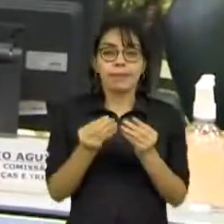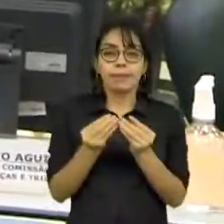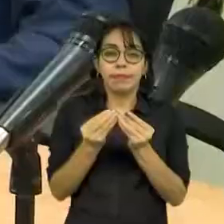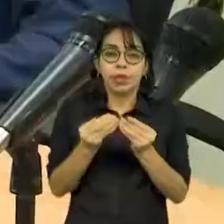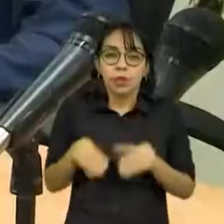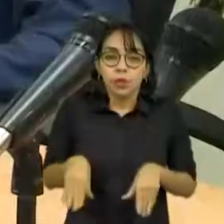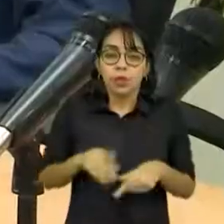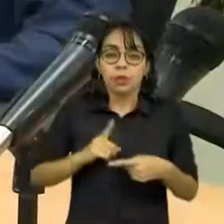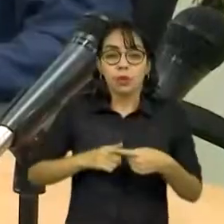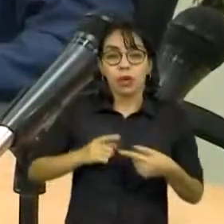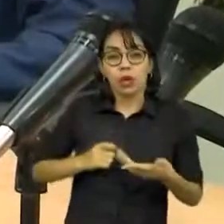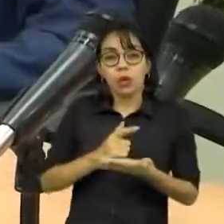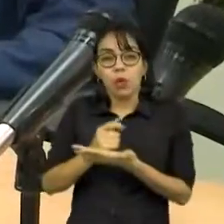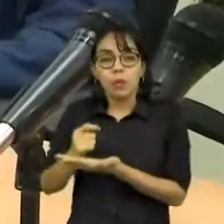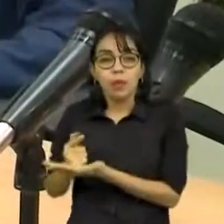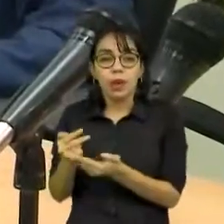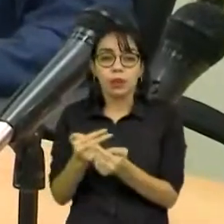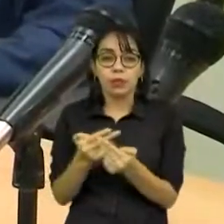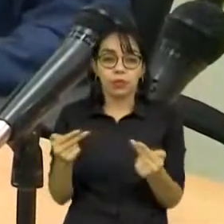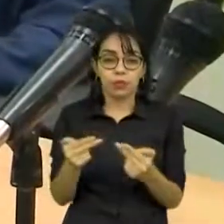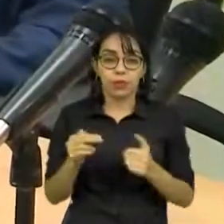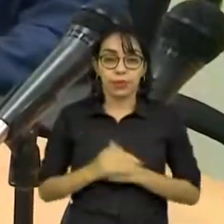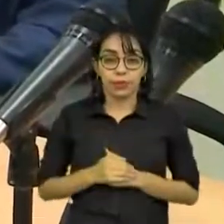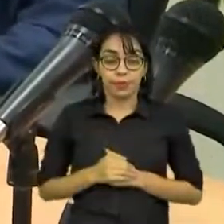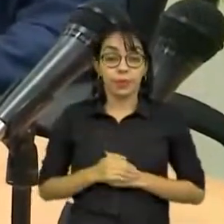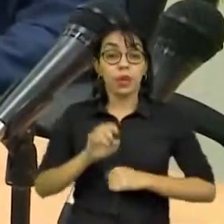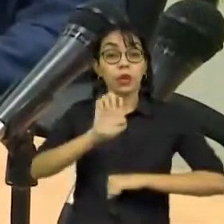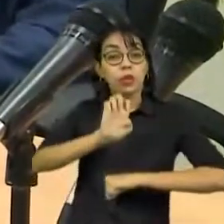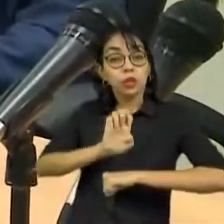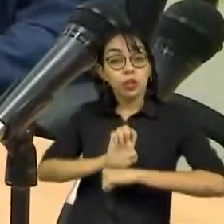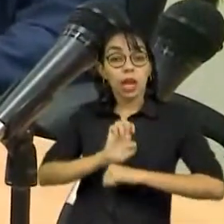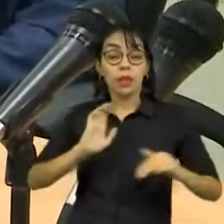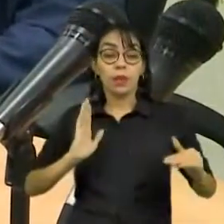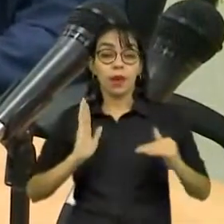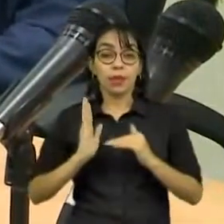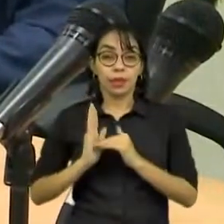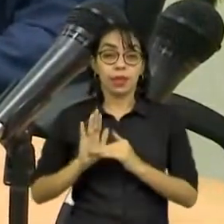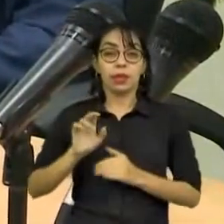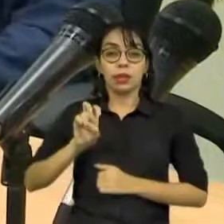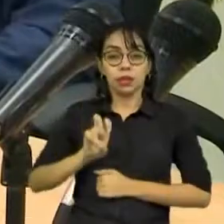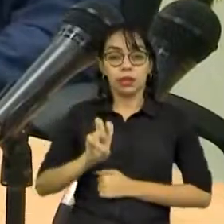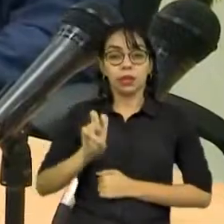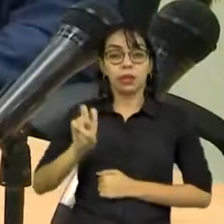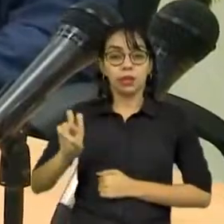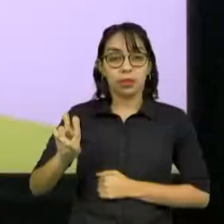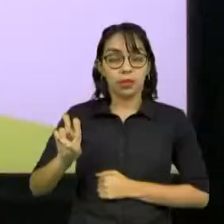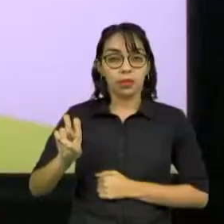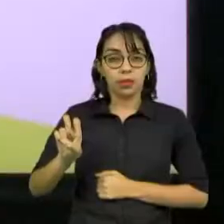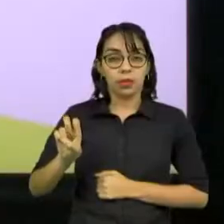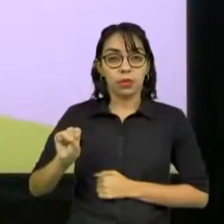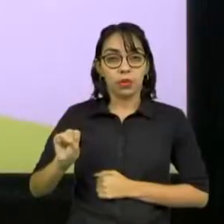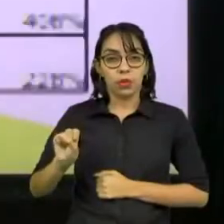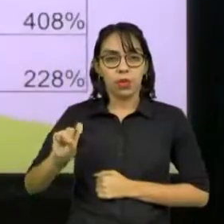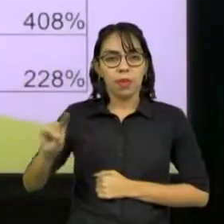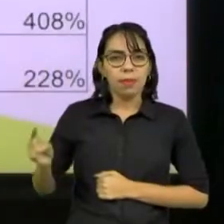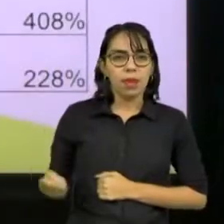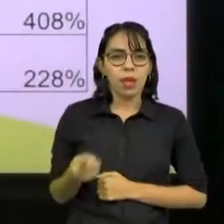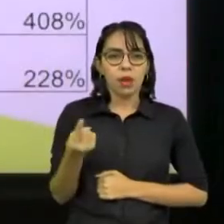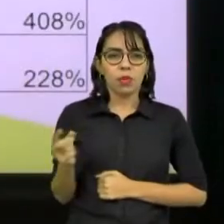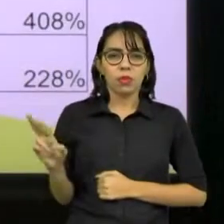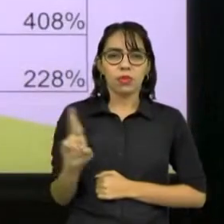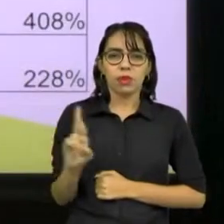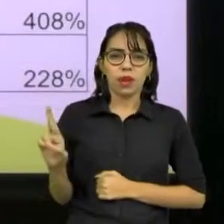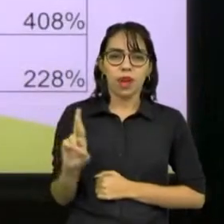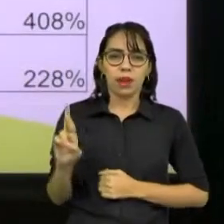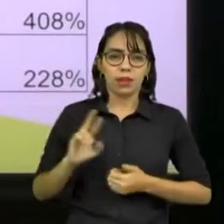e serviços. O estado encerrou o período com investimento de 586 milhões de reais, o que representou um aumento